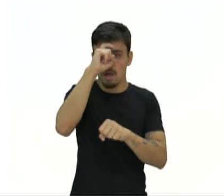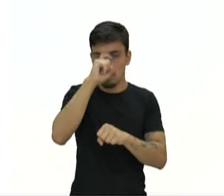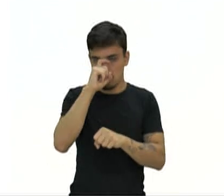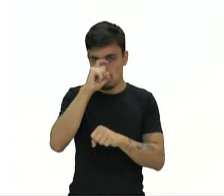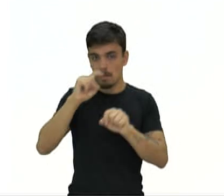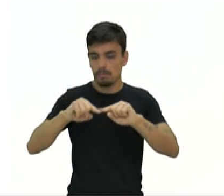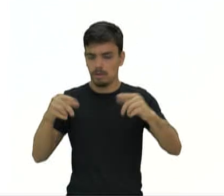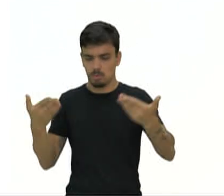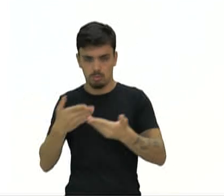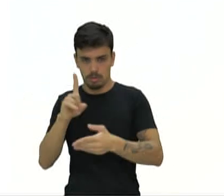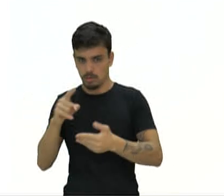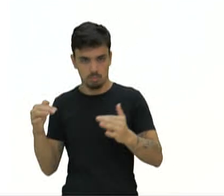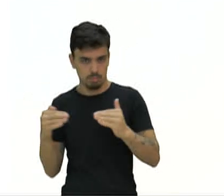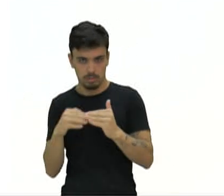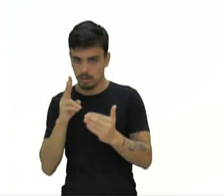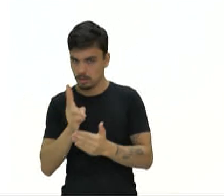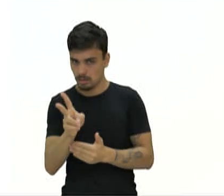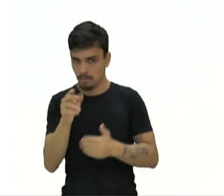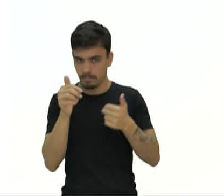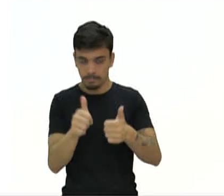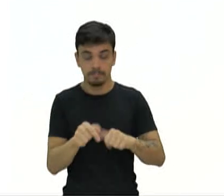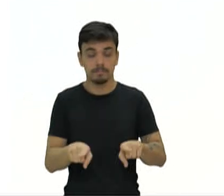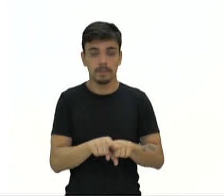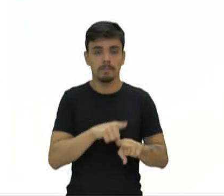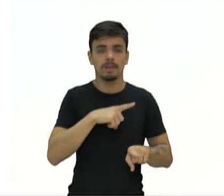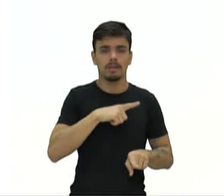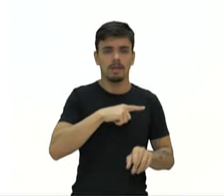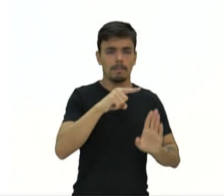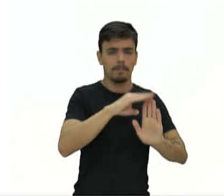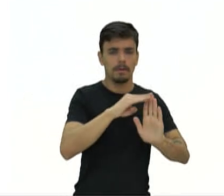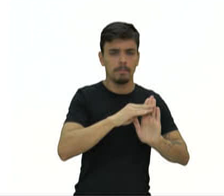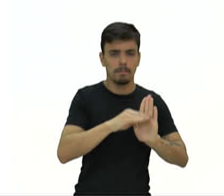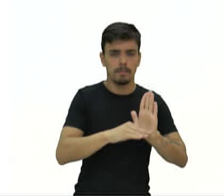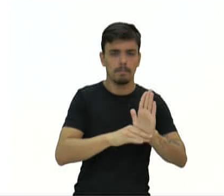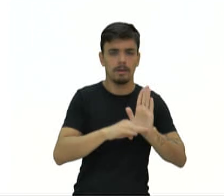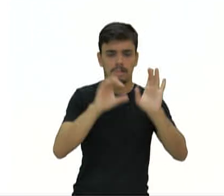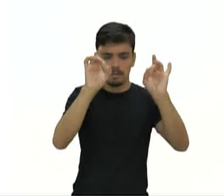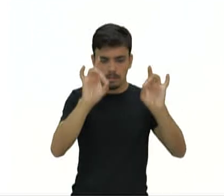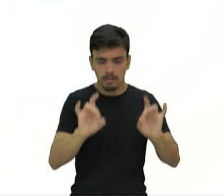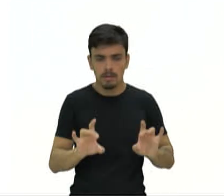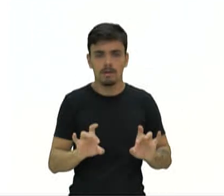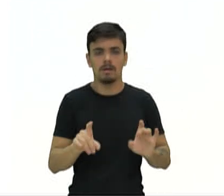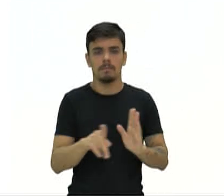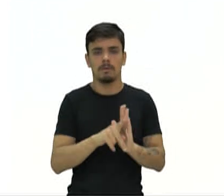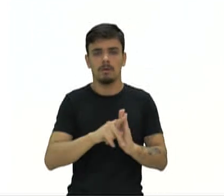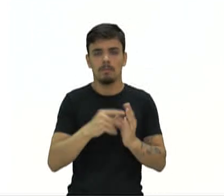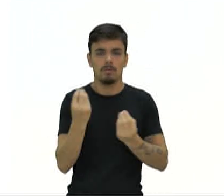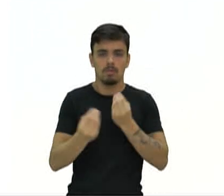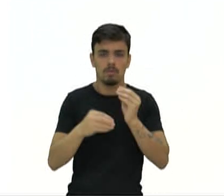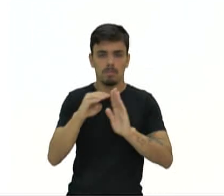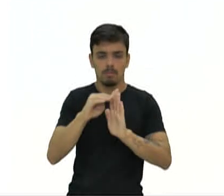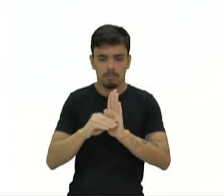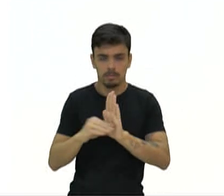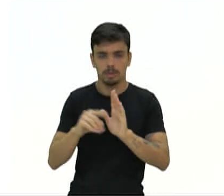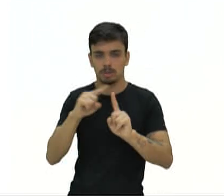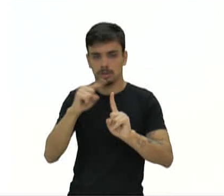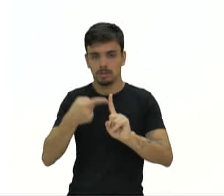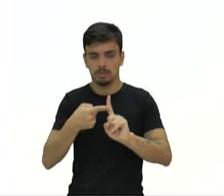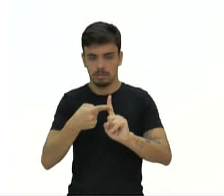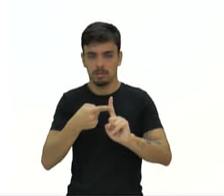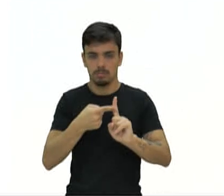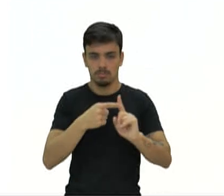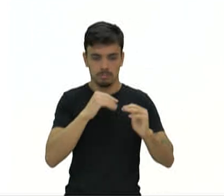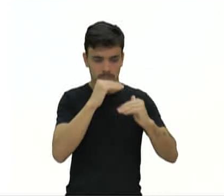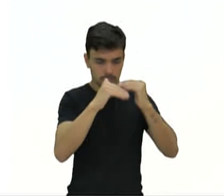hoje em dia, certo? Existem várias fases específicas no processo de gestação, como mudanças no corpo da mulher e no desenvolvimento do